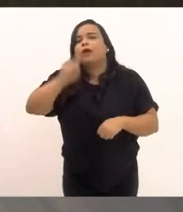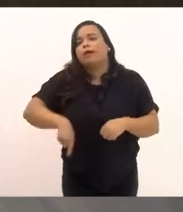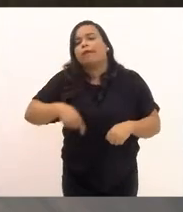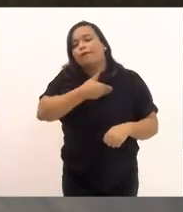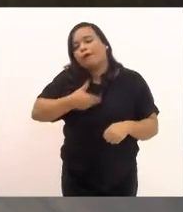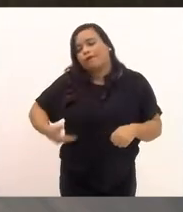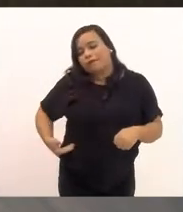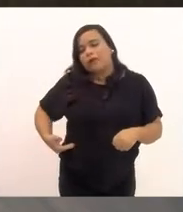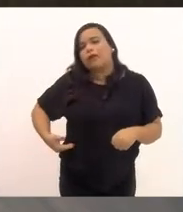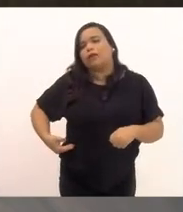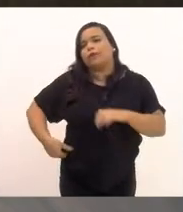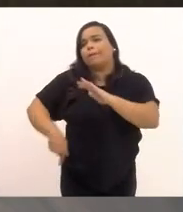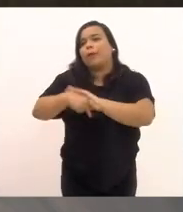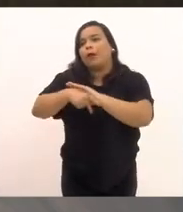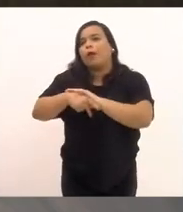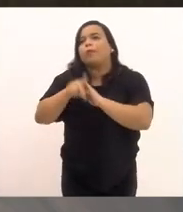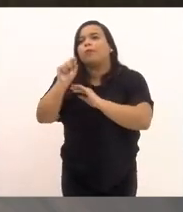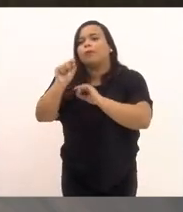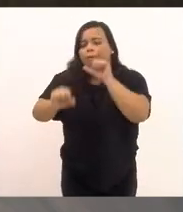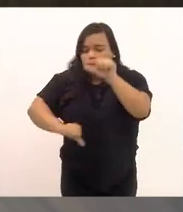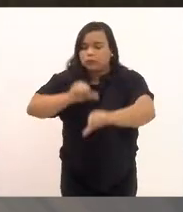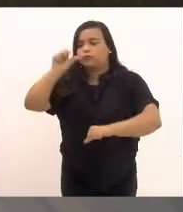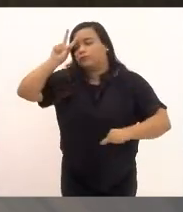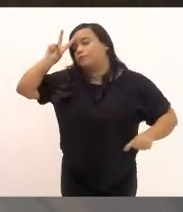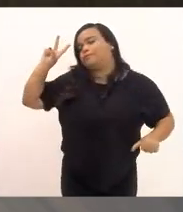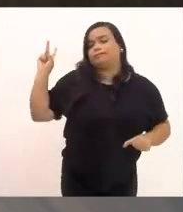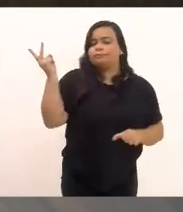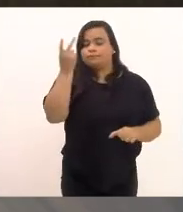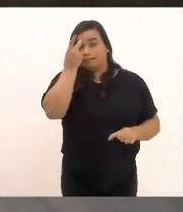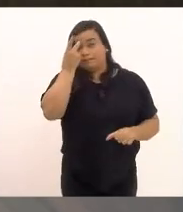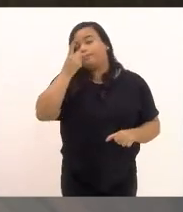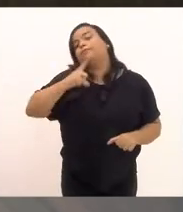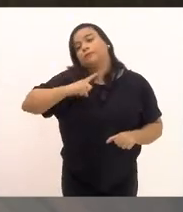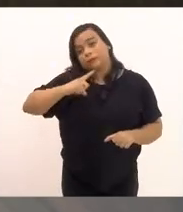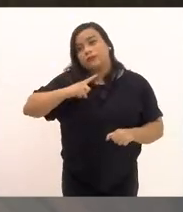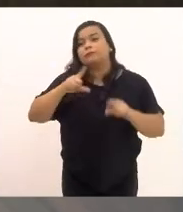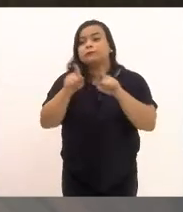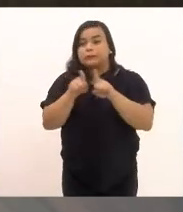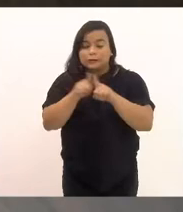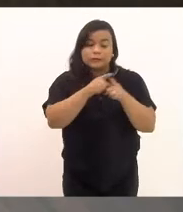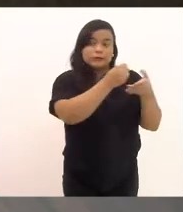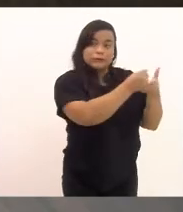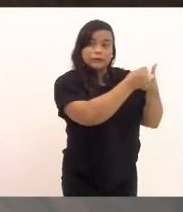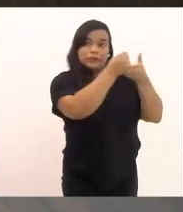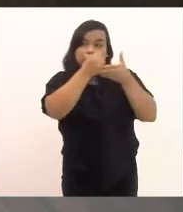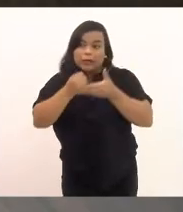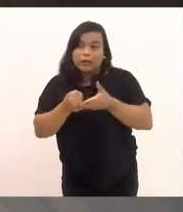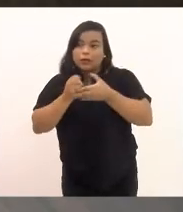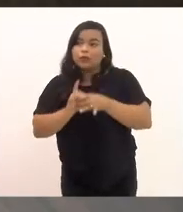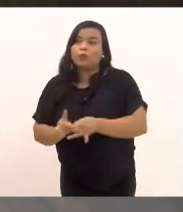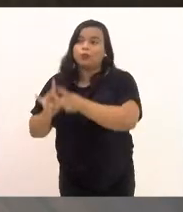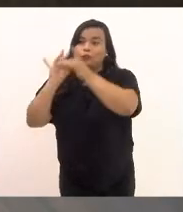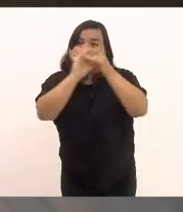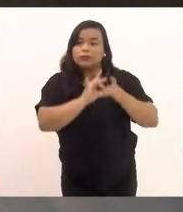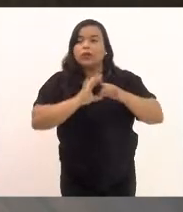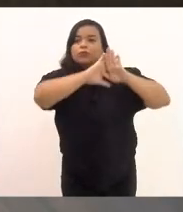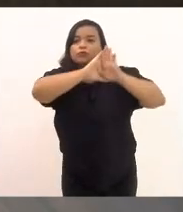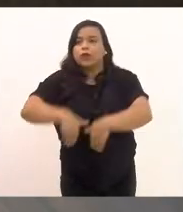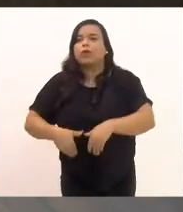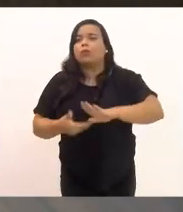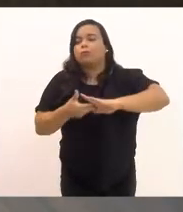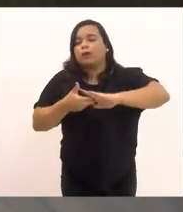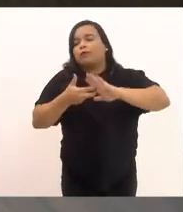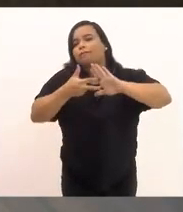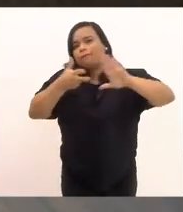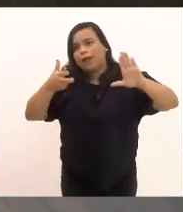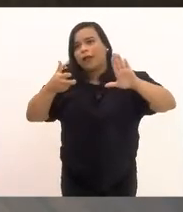pela mudança de decisão e trazer aqui uma união pela derrubada do veto